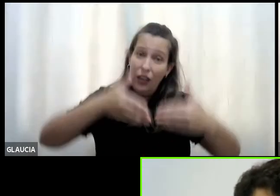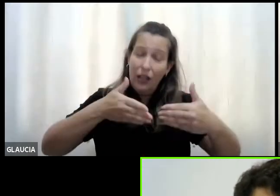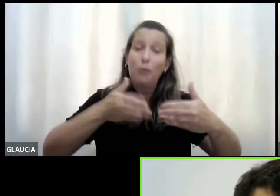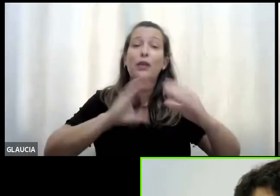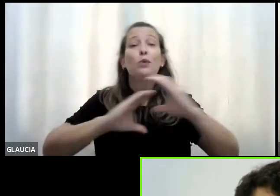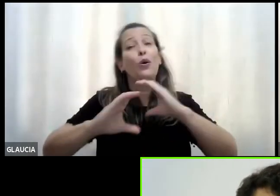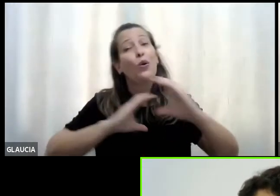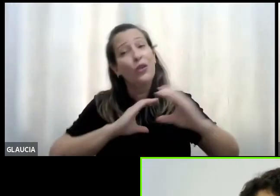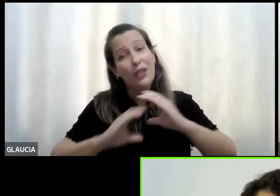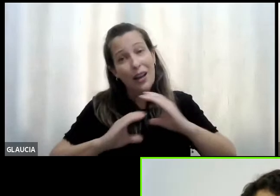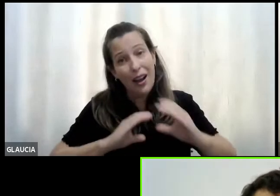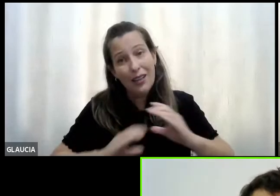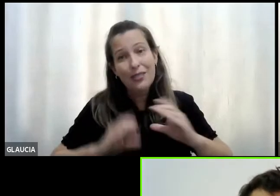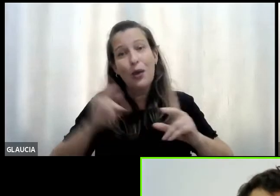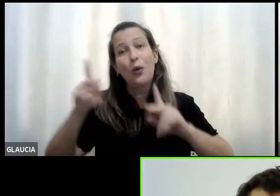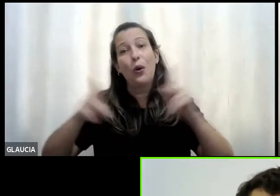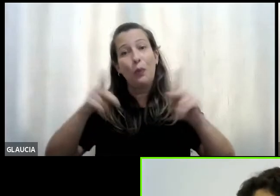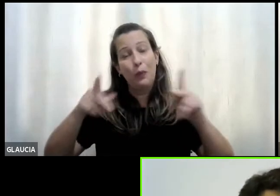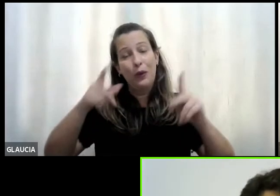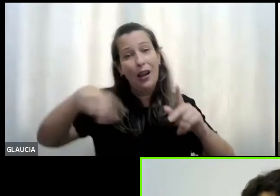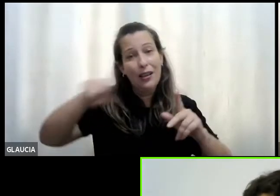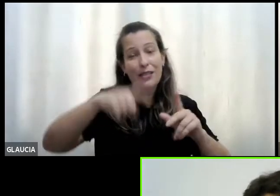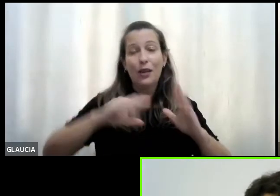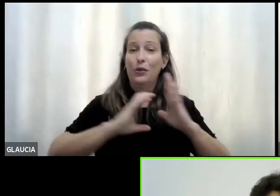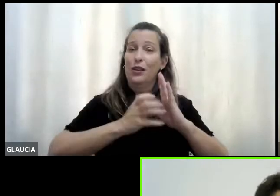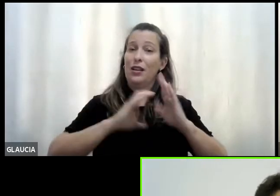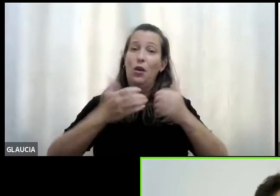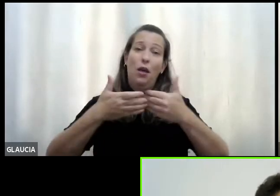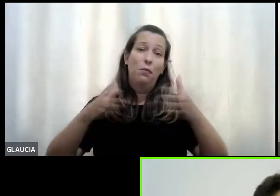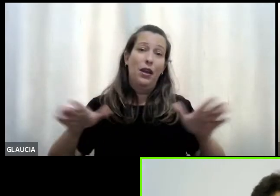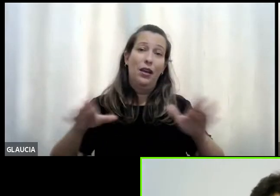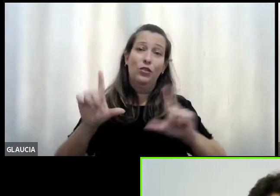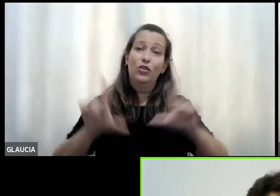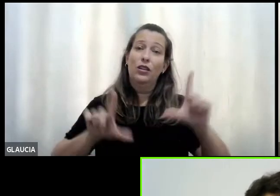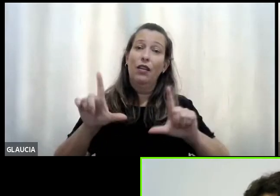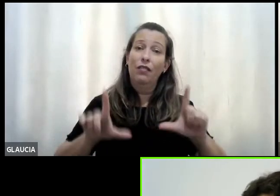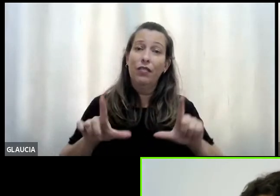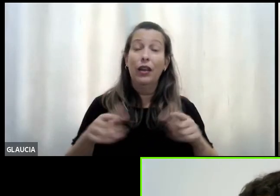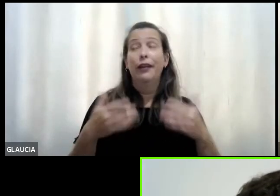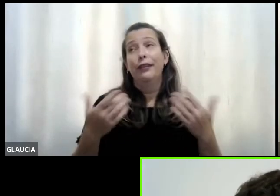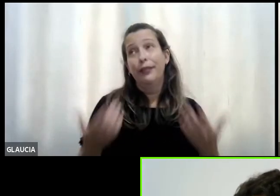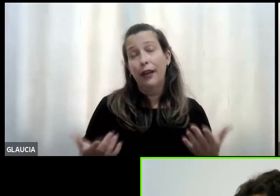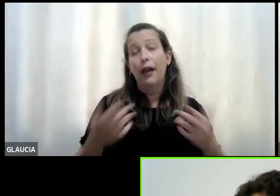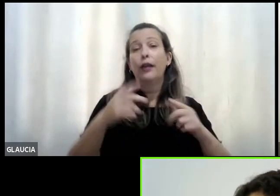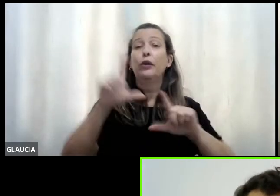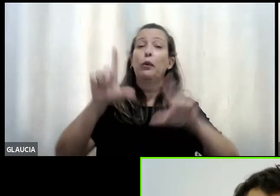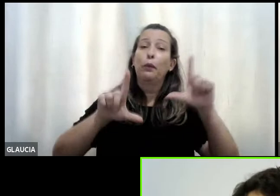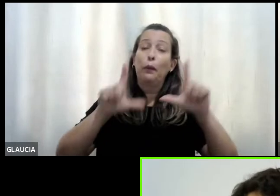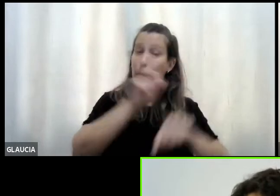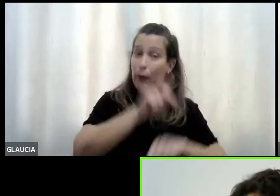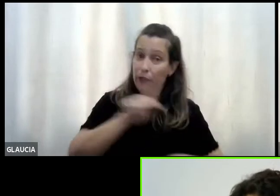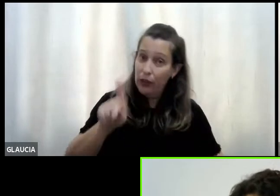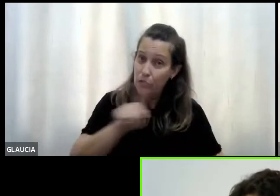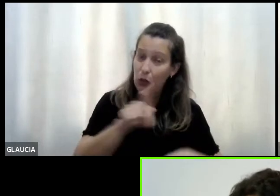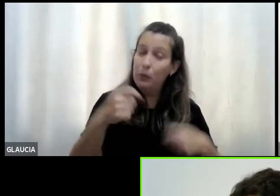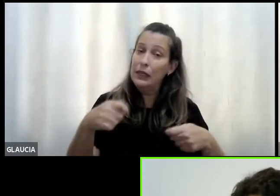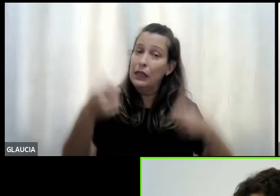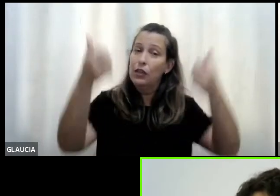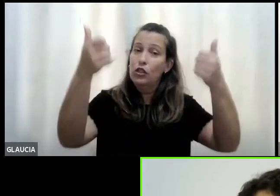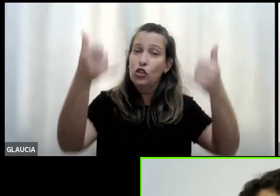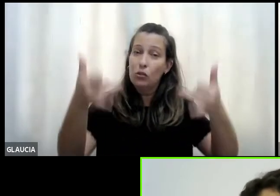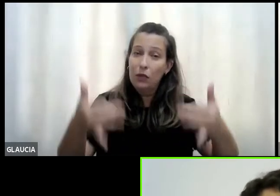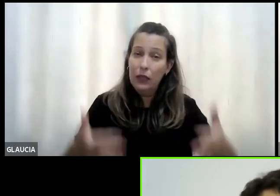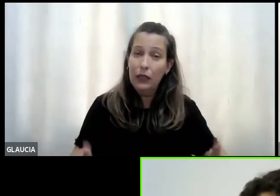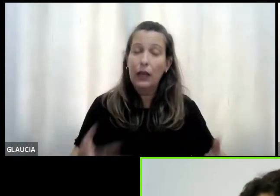população no canal aberto de TV. E, com isso, é preciso que o professor pare para explicar de forma mais aberta e compreensível